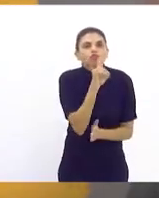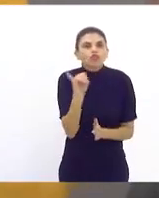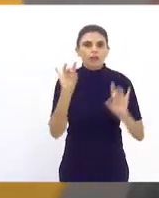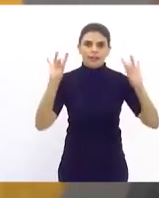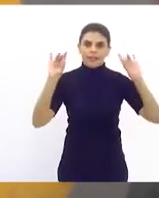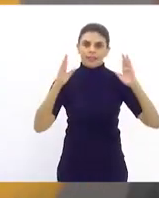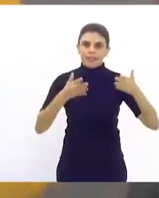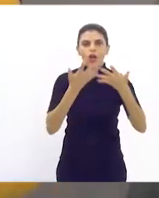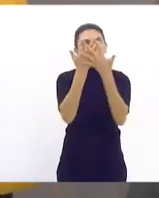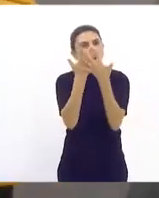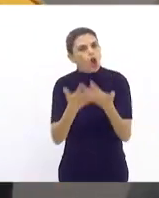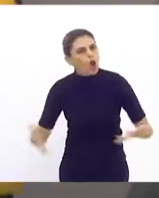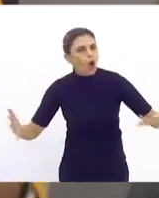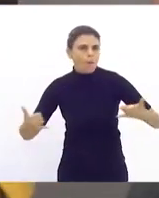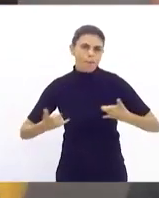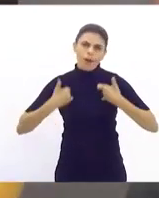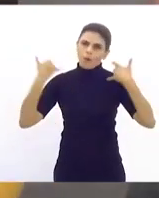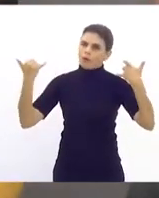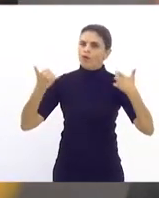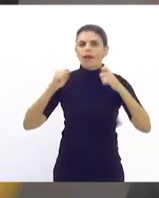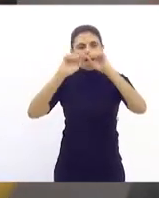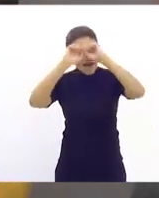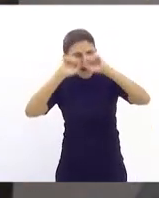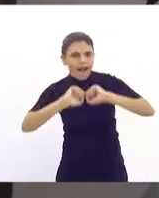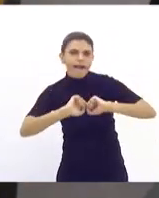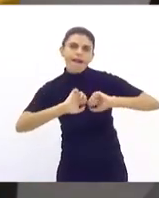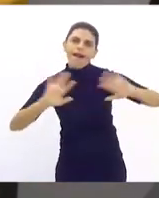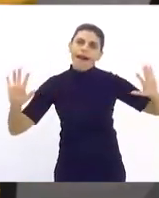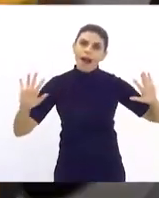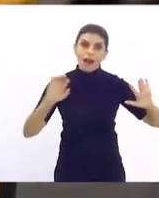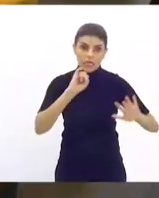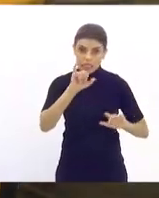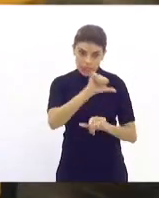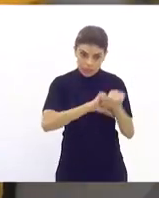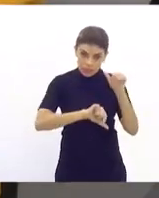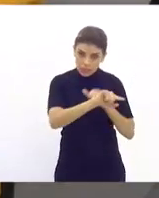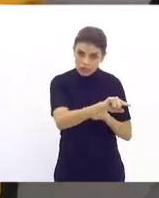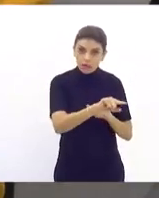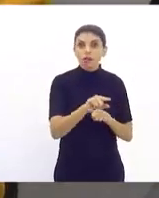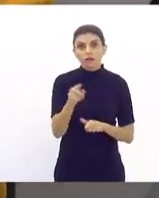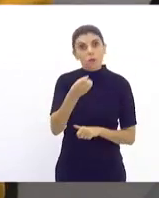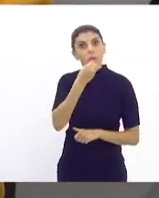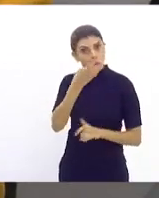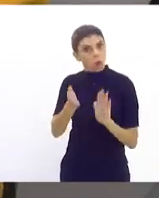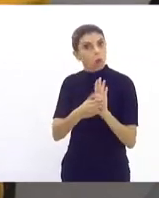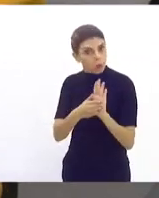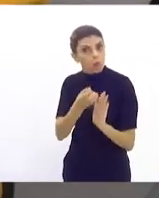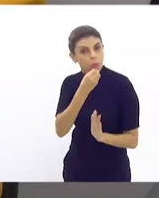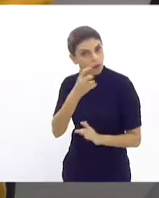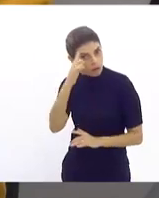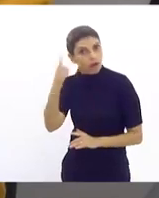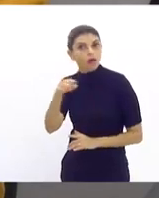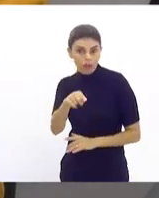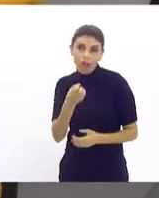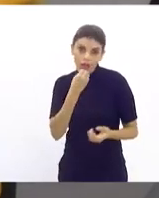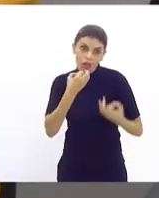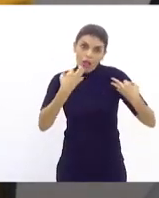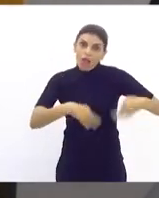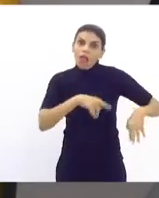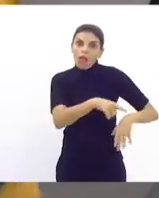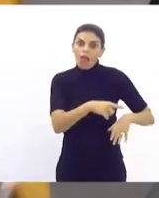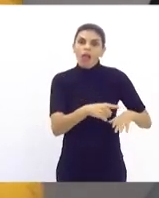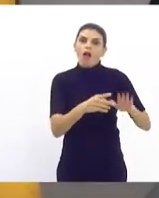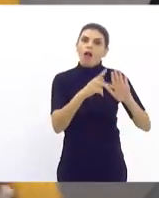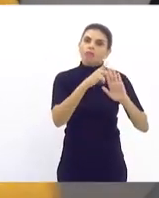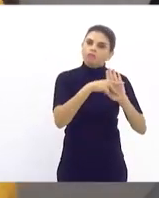Perfeito. Comemorativa, de esclarecimento. Se for esse o caso, aliás, seria o ideal, tem, né? Na verdade, esse seria o ideal, que o